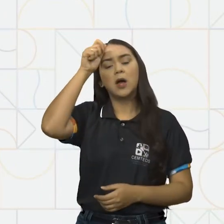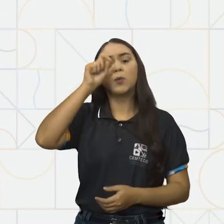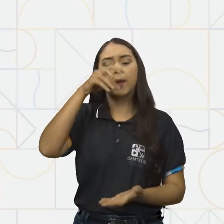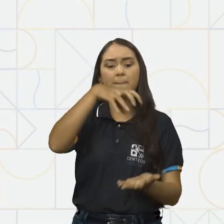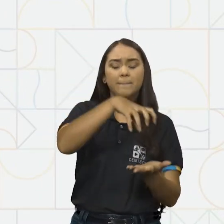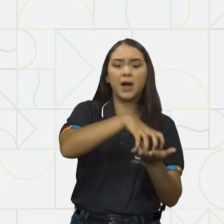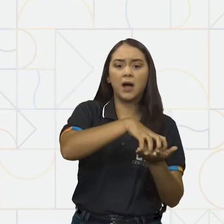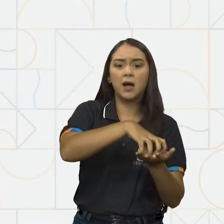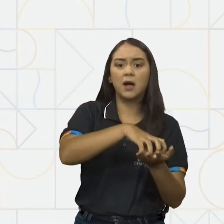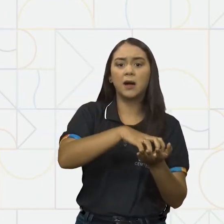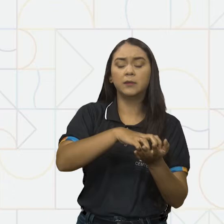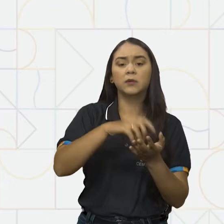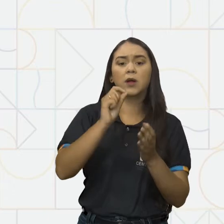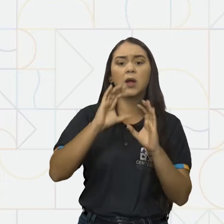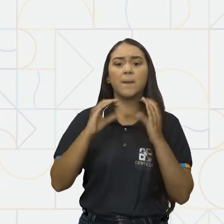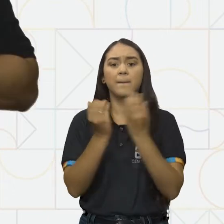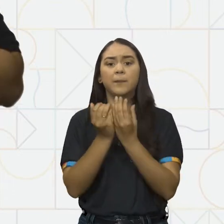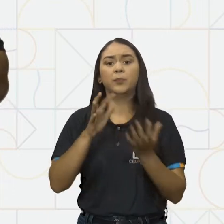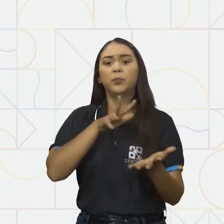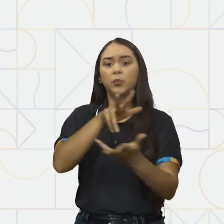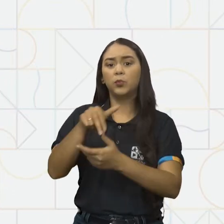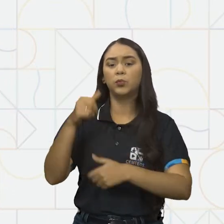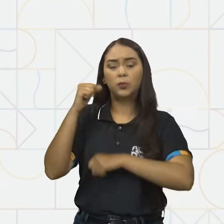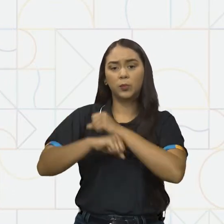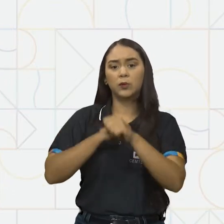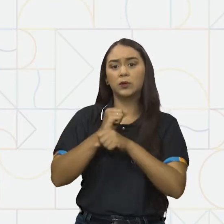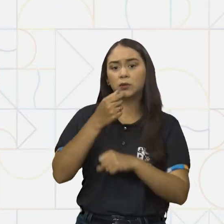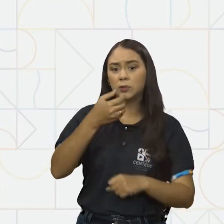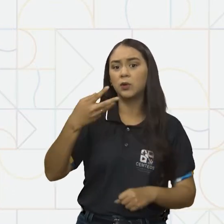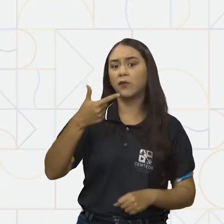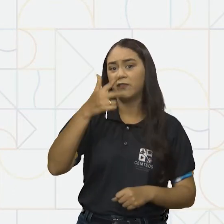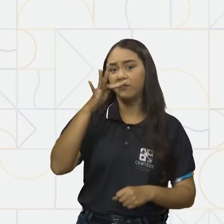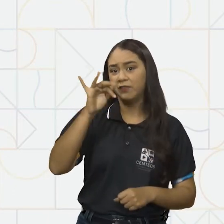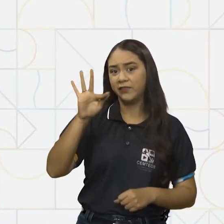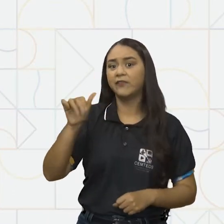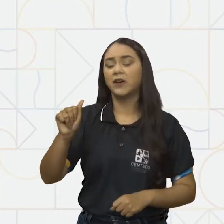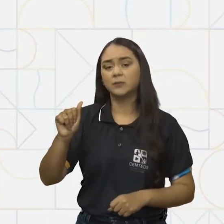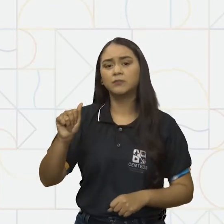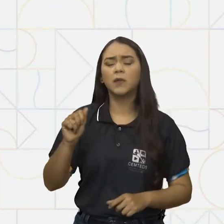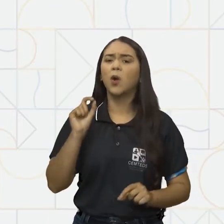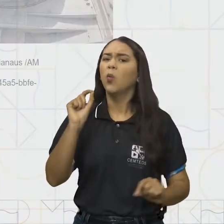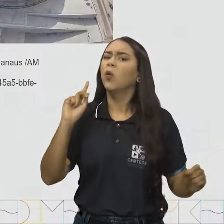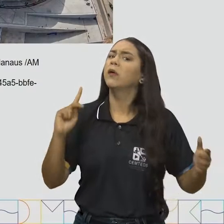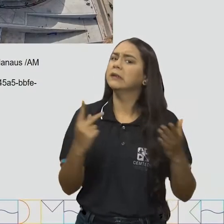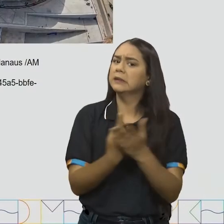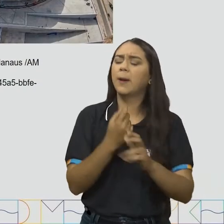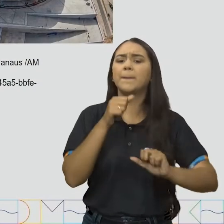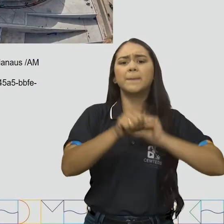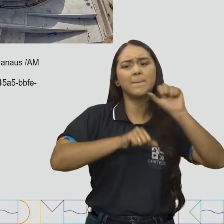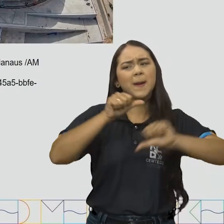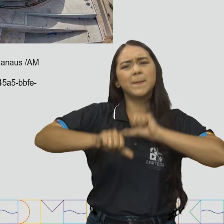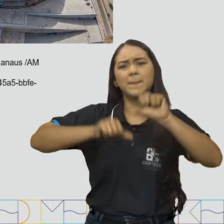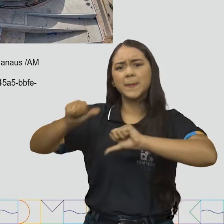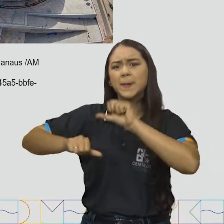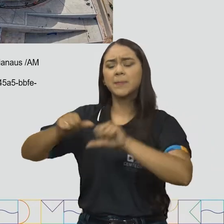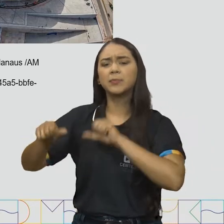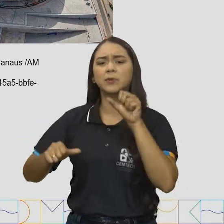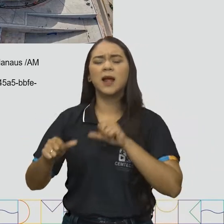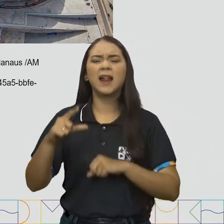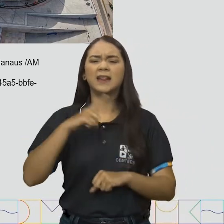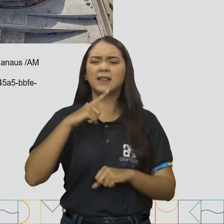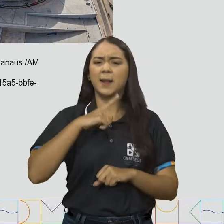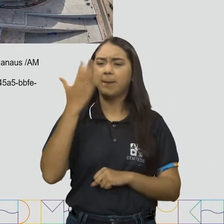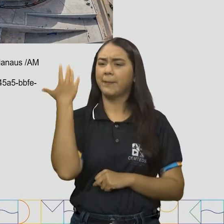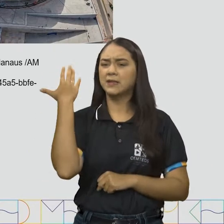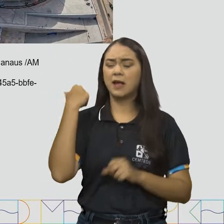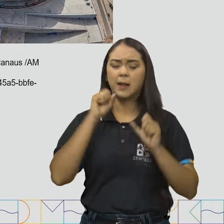do Mundo da FIFA de 2014. E isso trouxe algumas mudanças nas paisagens daqui. O estádio principal da cidade era o